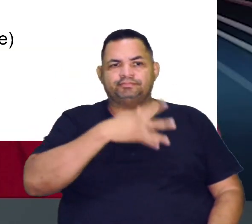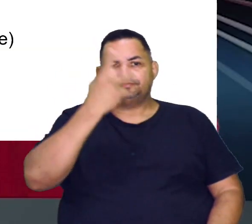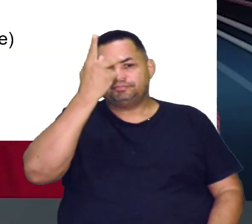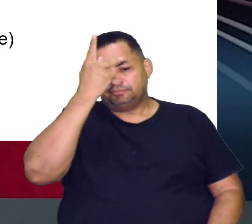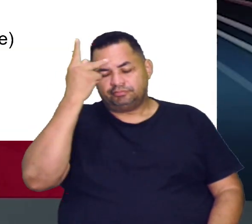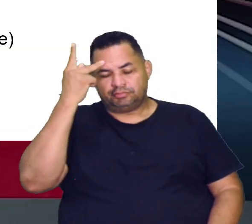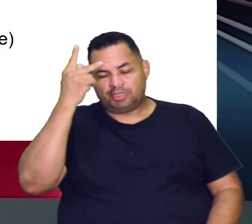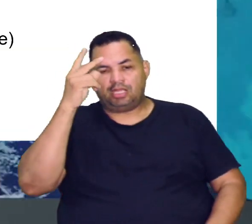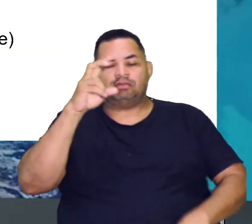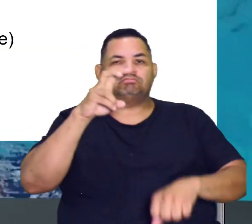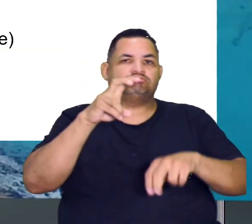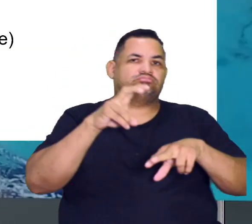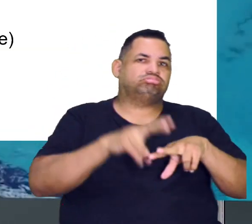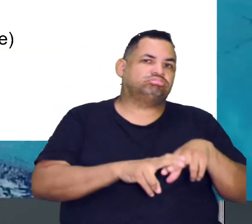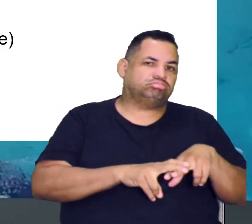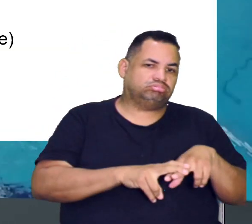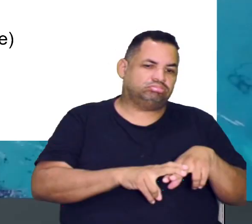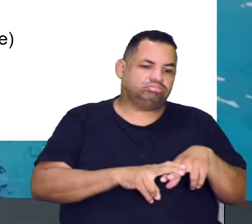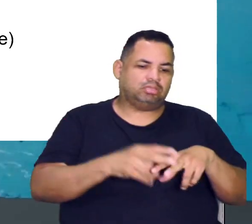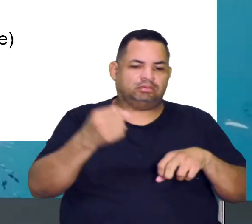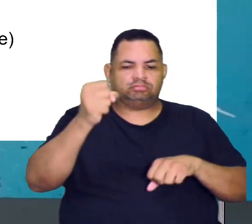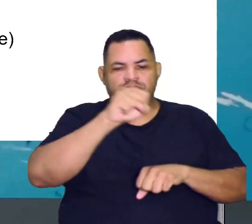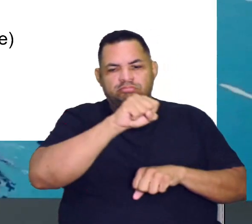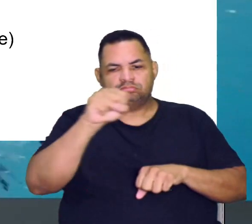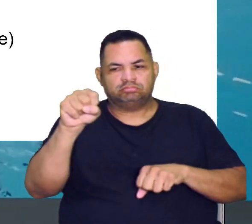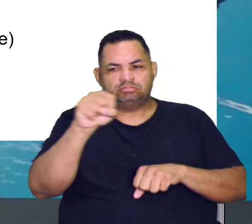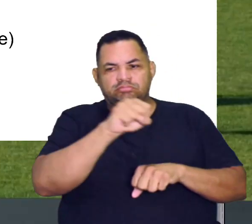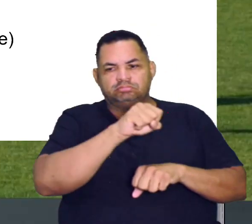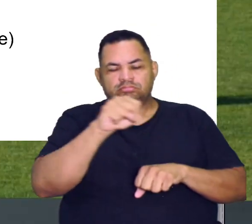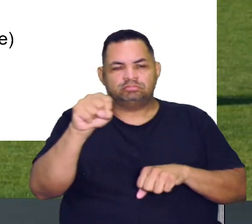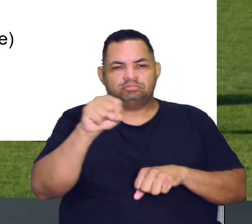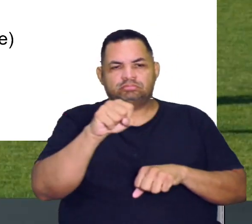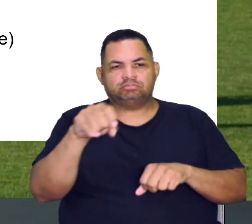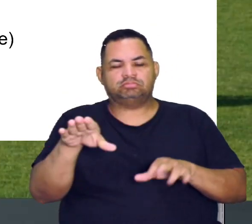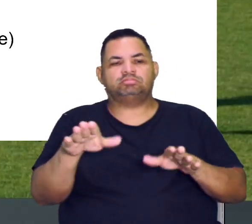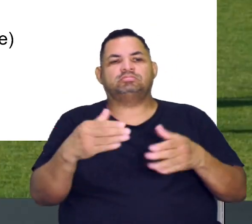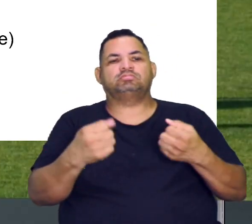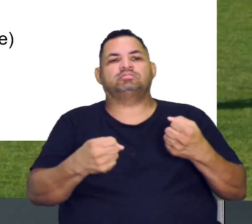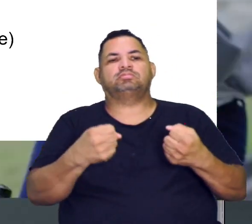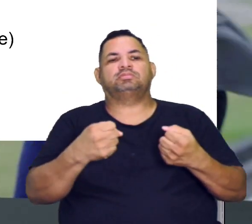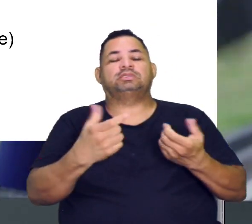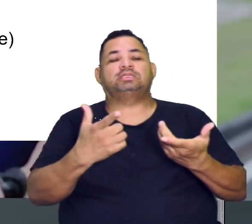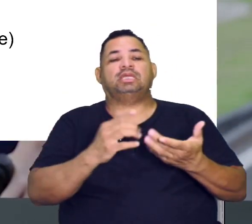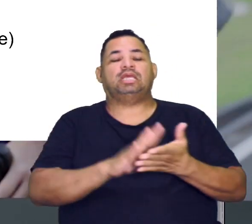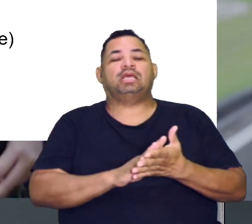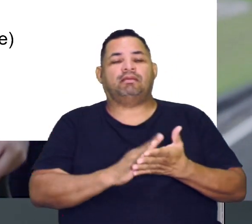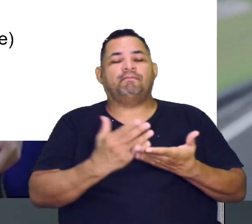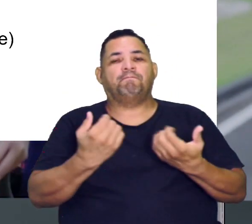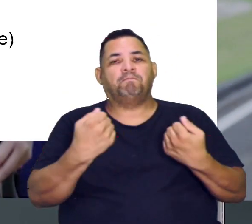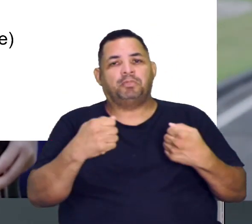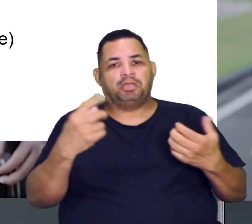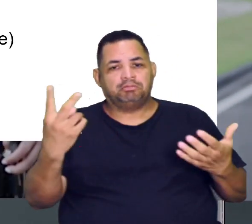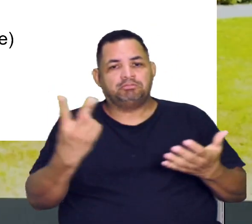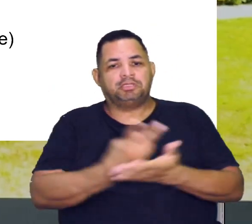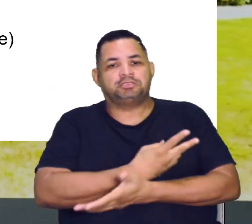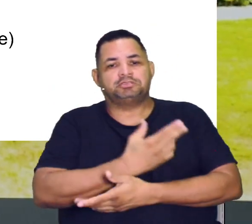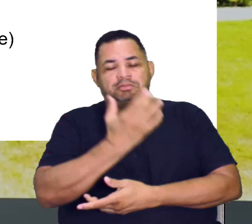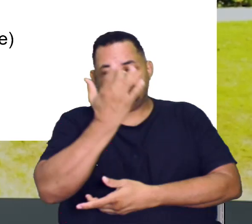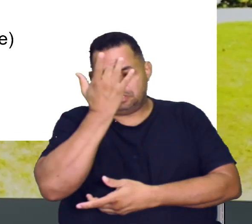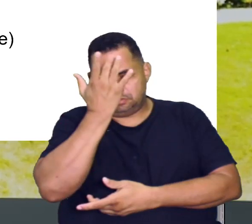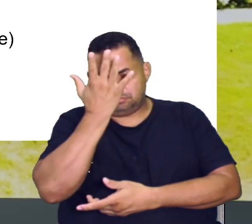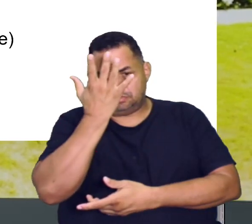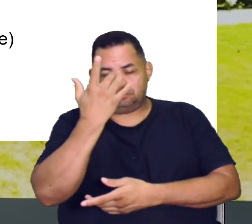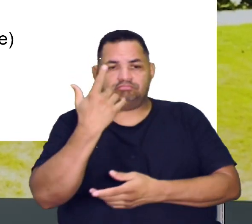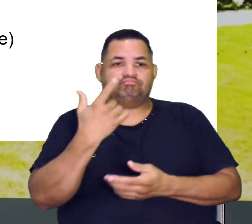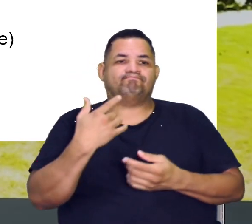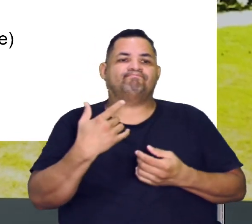tempo sentado, por exemplo, dirigindo, ele acaba tendo aí uma predisposição maior se ele não tem um cuidado com a sua